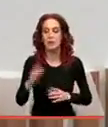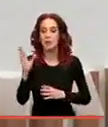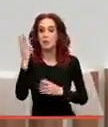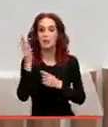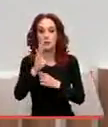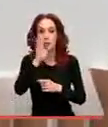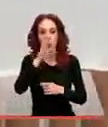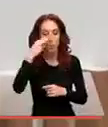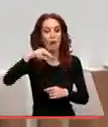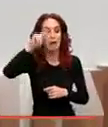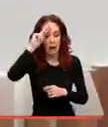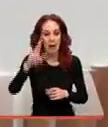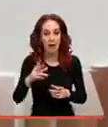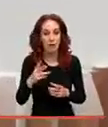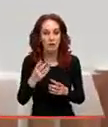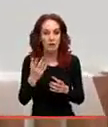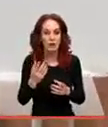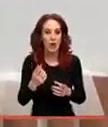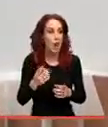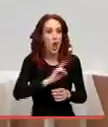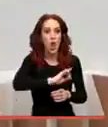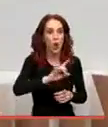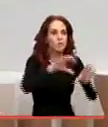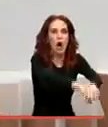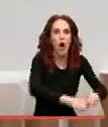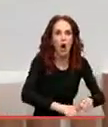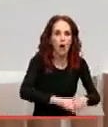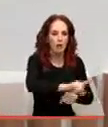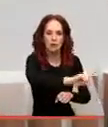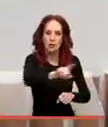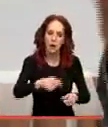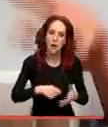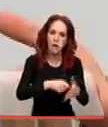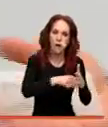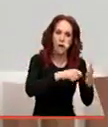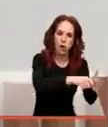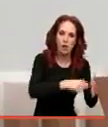que haja alguém que quero em que interpreta assim o queira entre portais assim